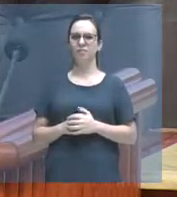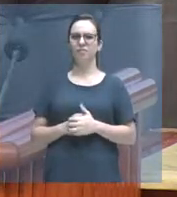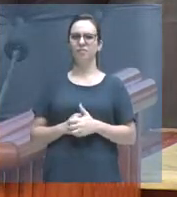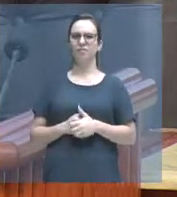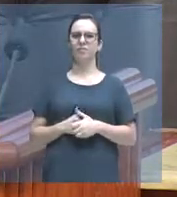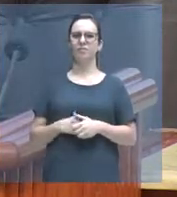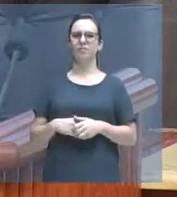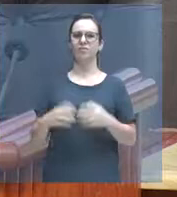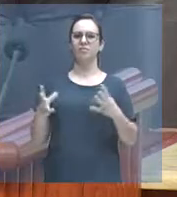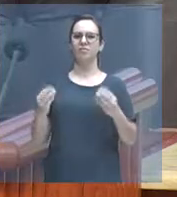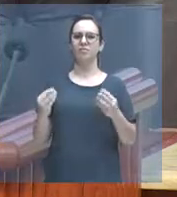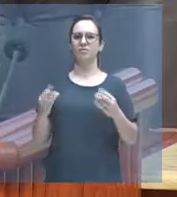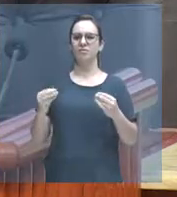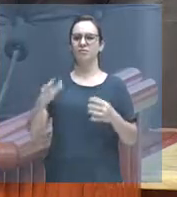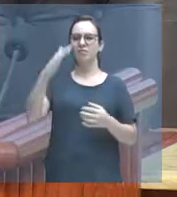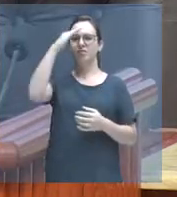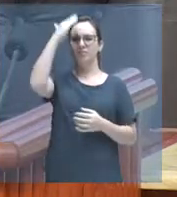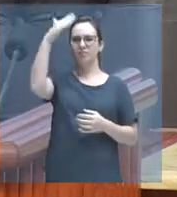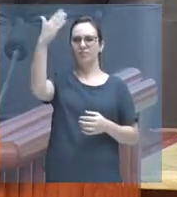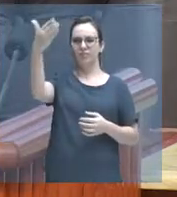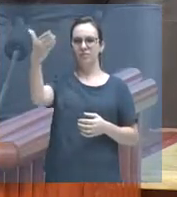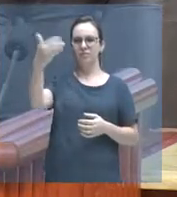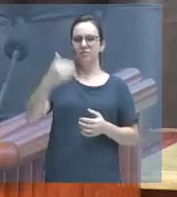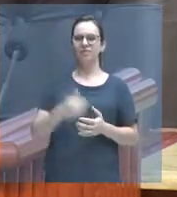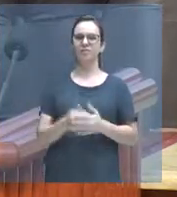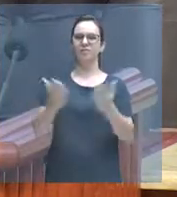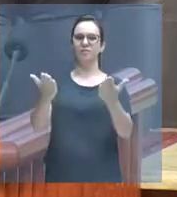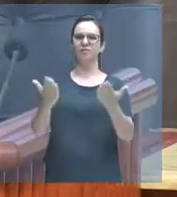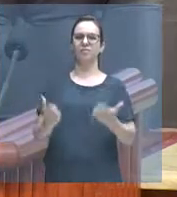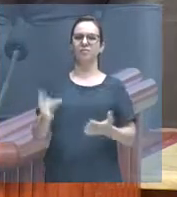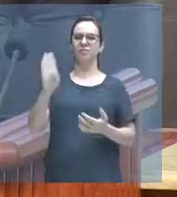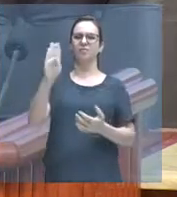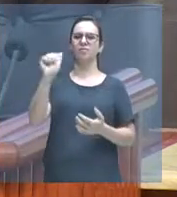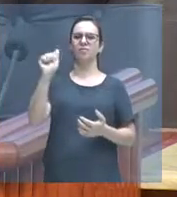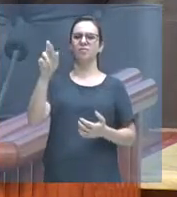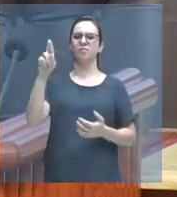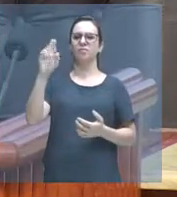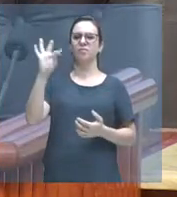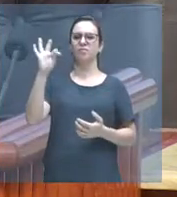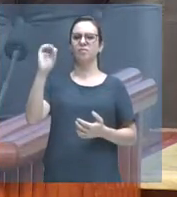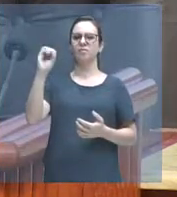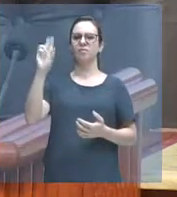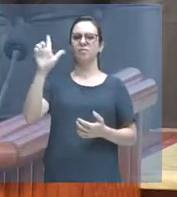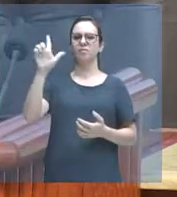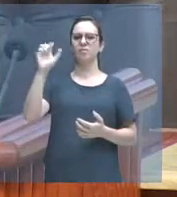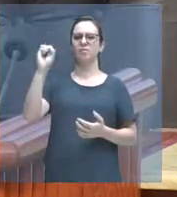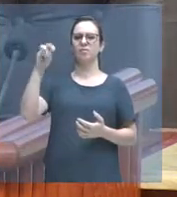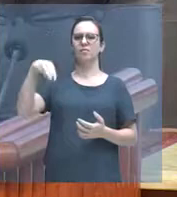honra recebendo meu amigo Bartolomeu, grande maestro também na noite de hoje.